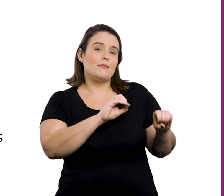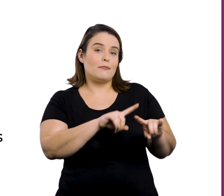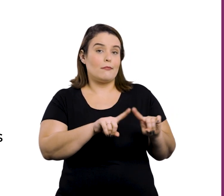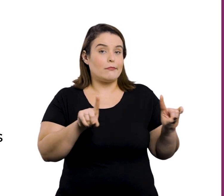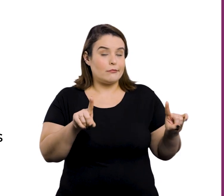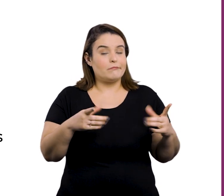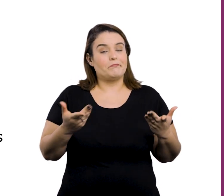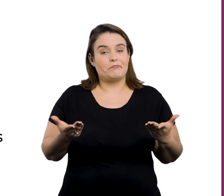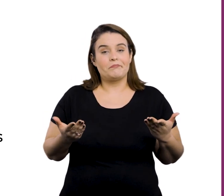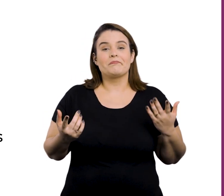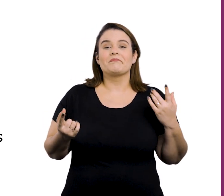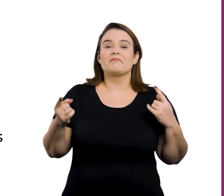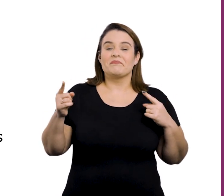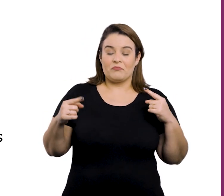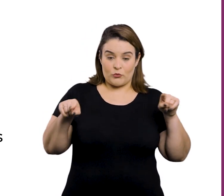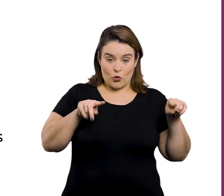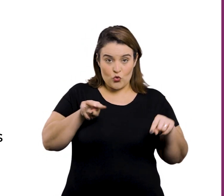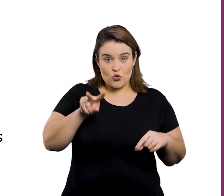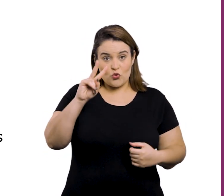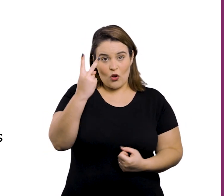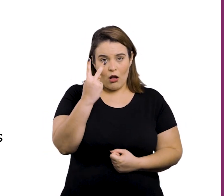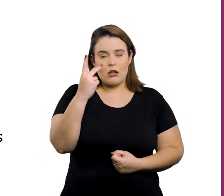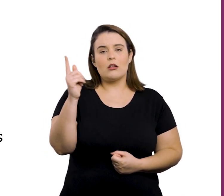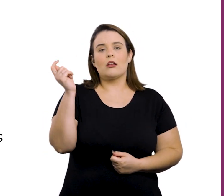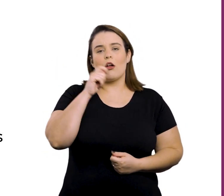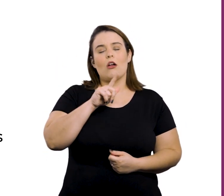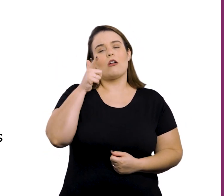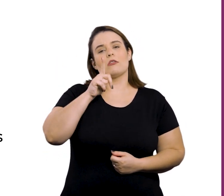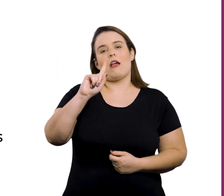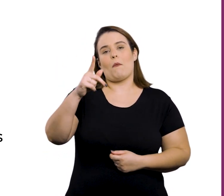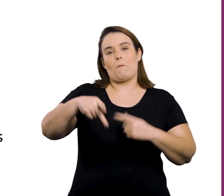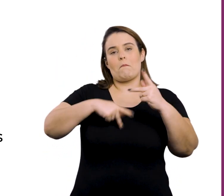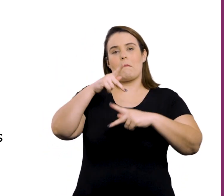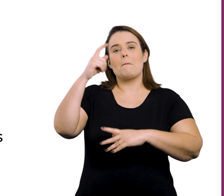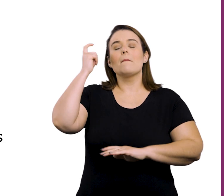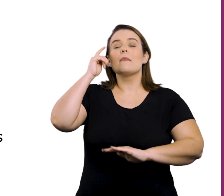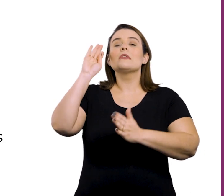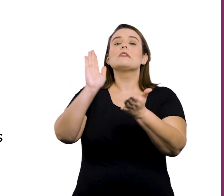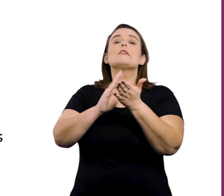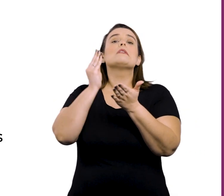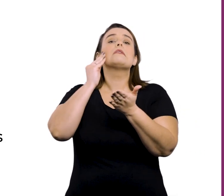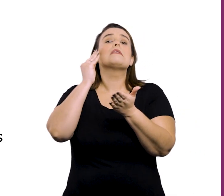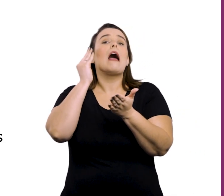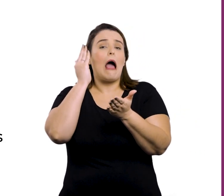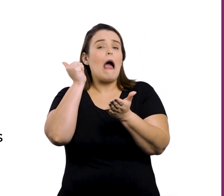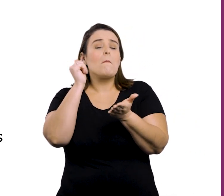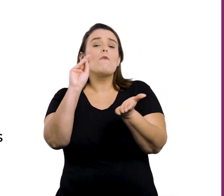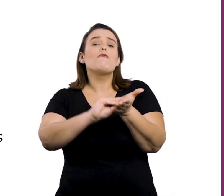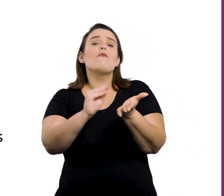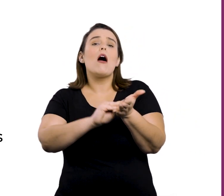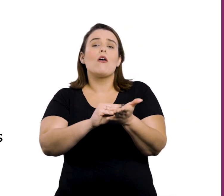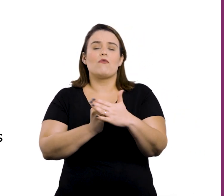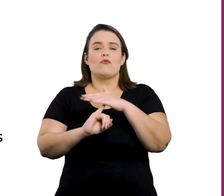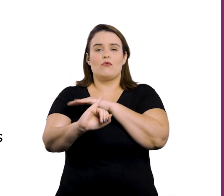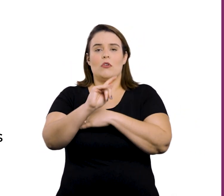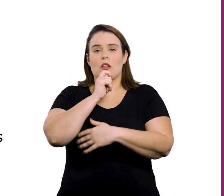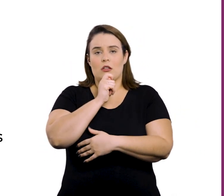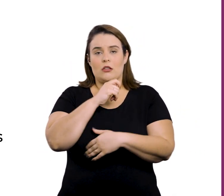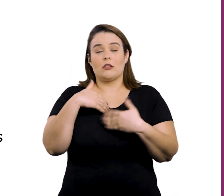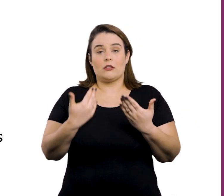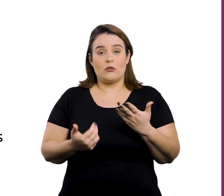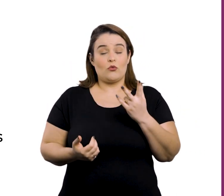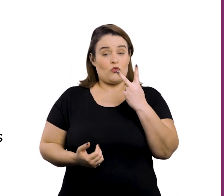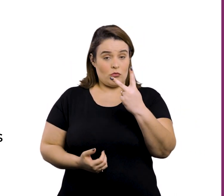educação. Porém, com eles, o povo pode tomar consciência sobre quanto investir e quanto falta ser investido. Ou